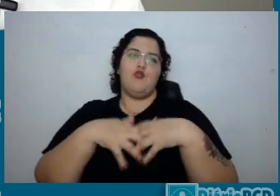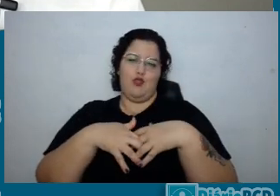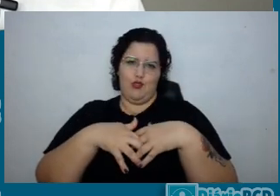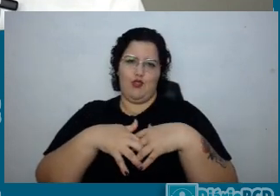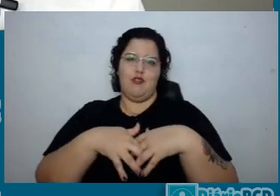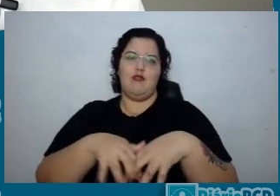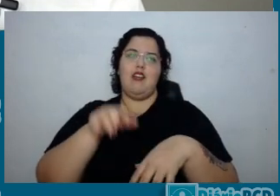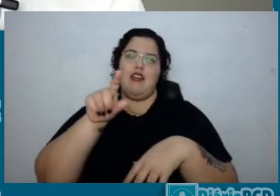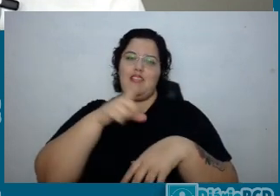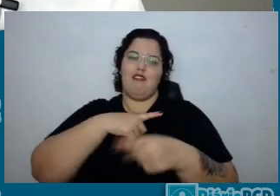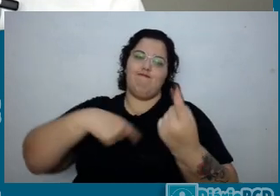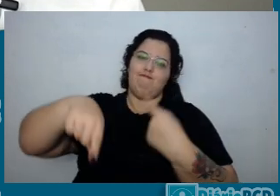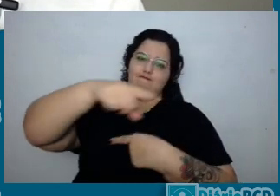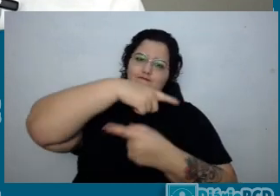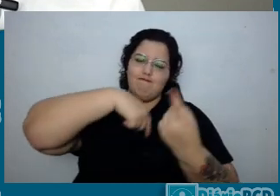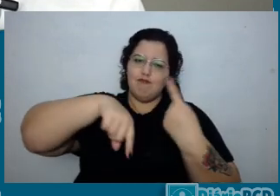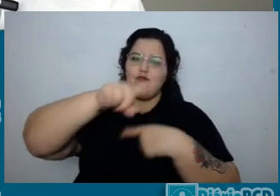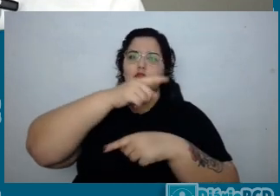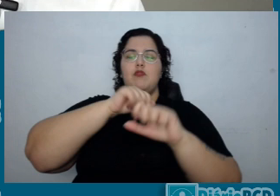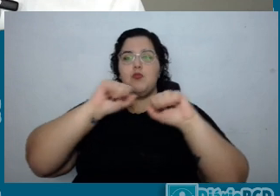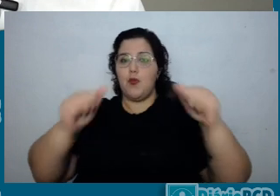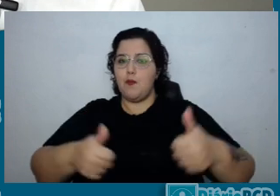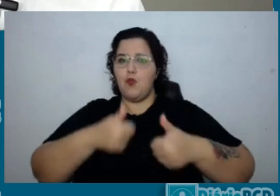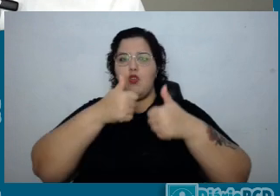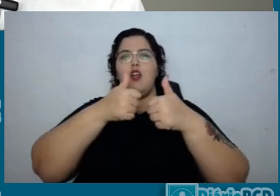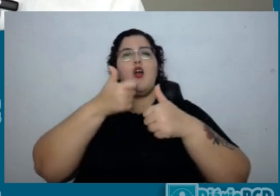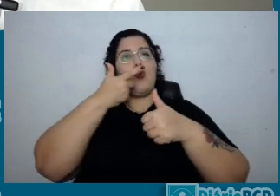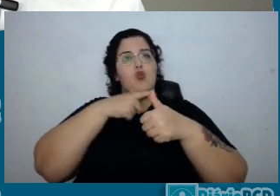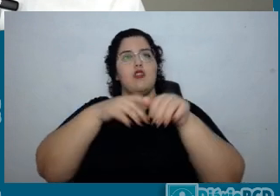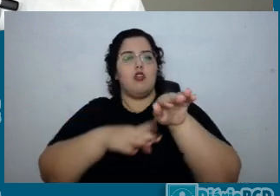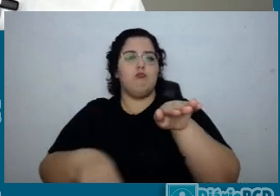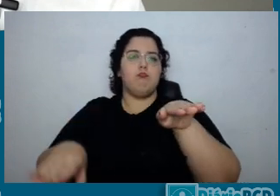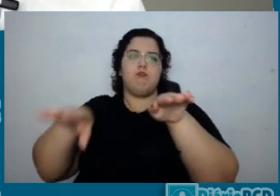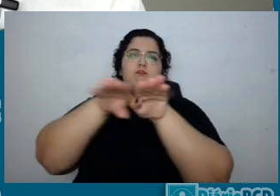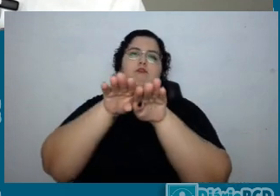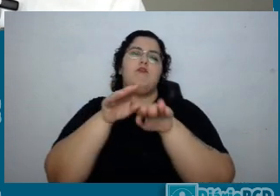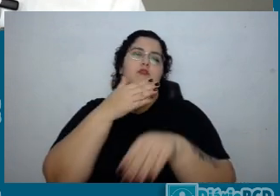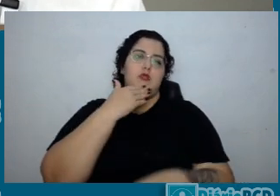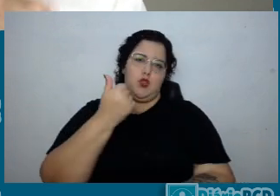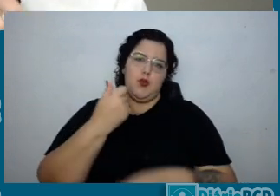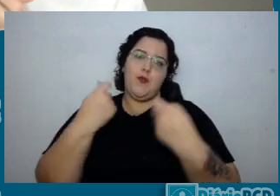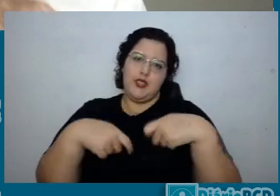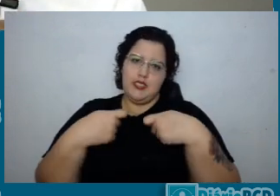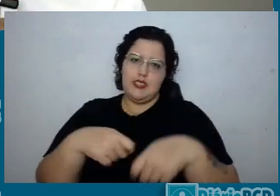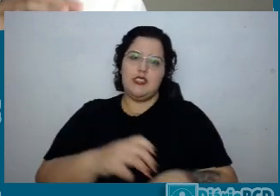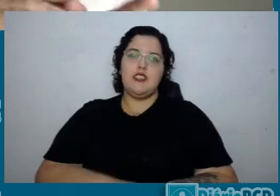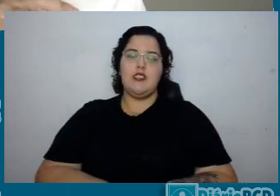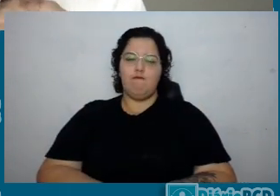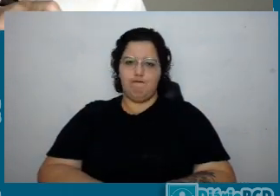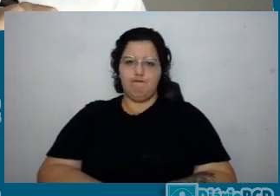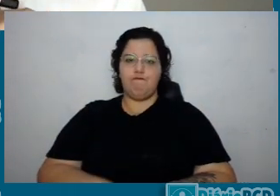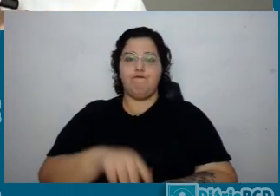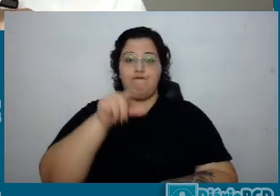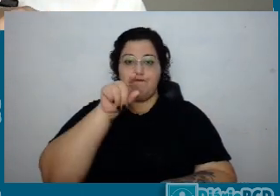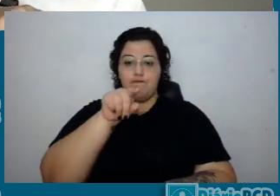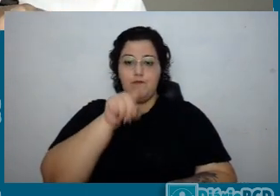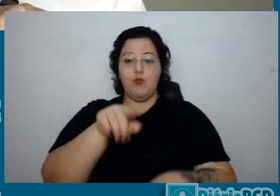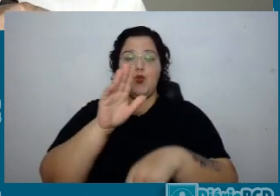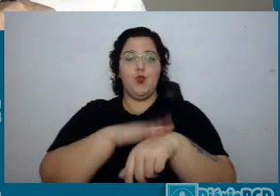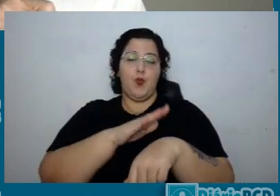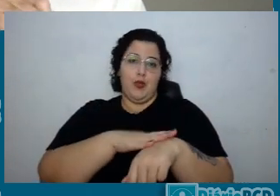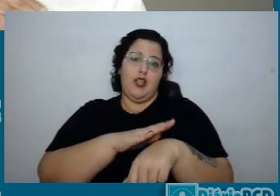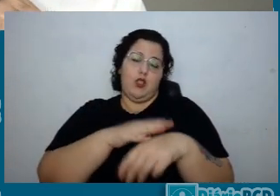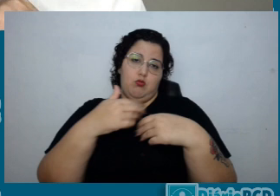né, girando essa máquina, né, para reverter tanta desigualdade social. Então, é um momento